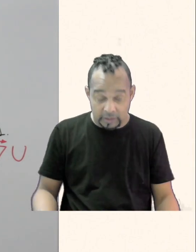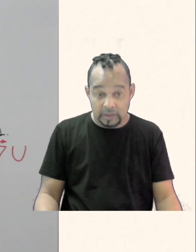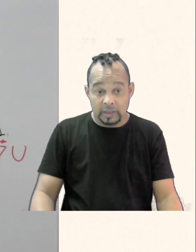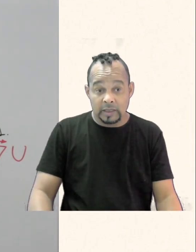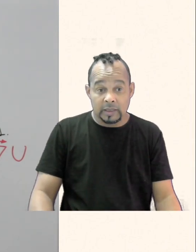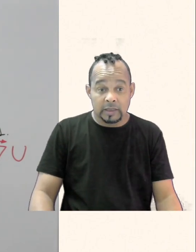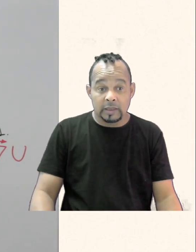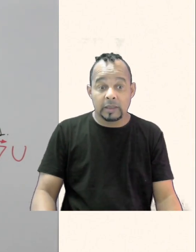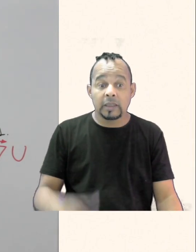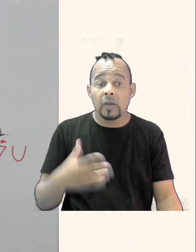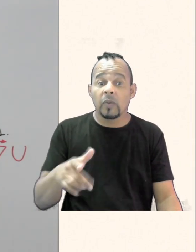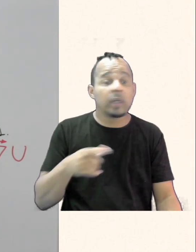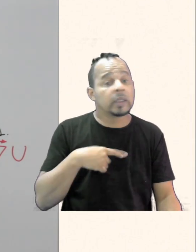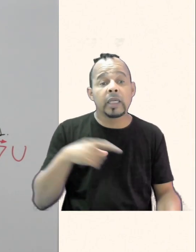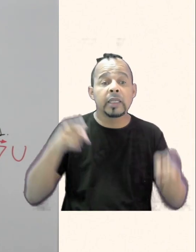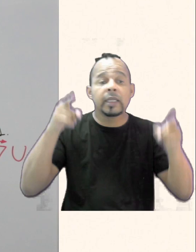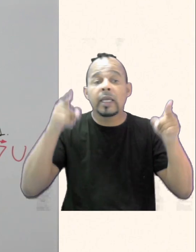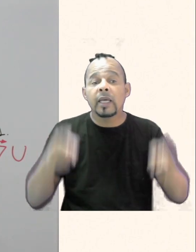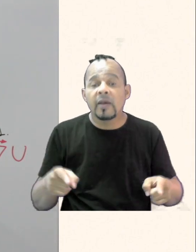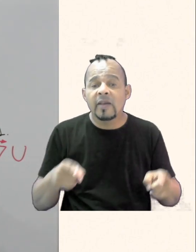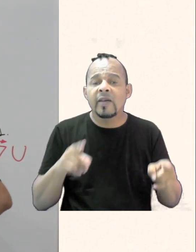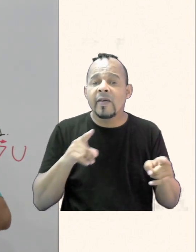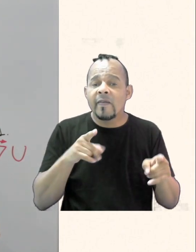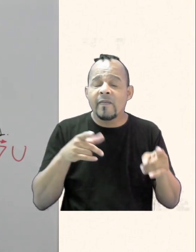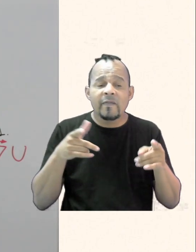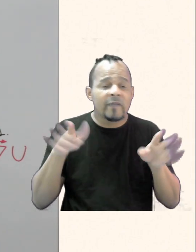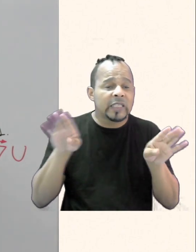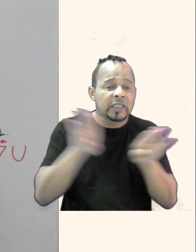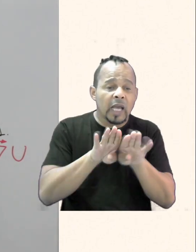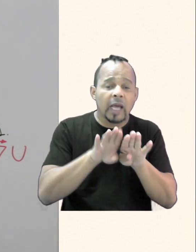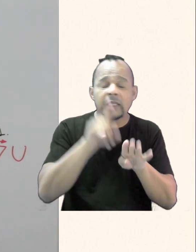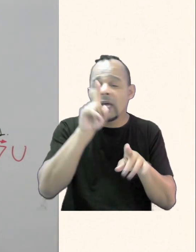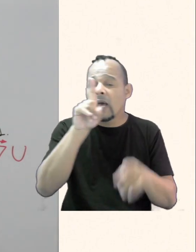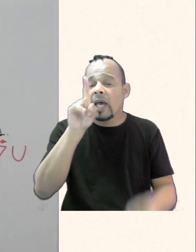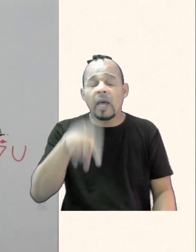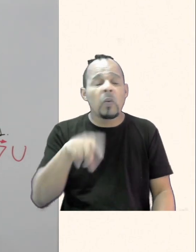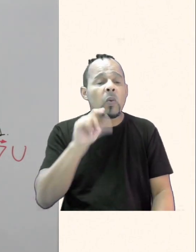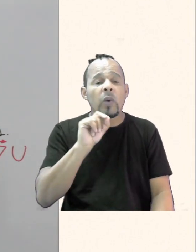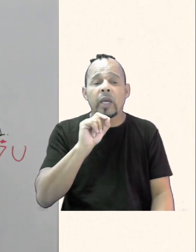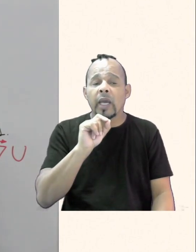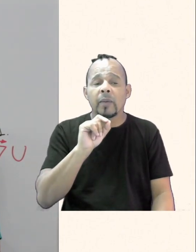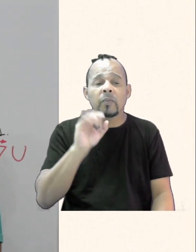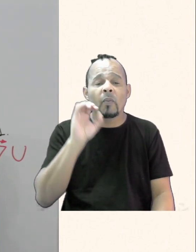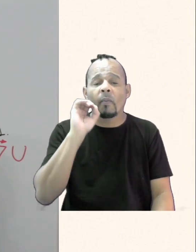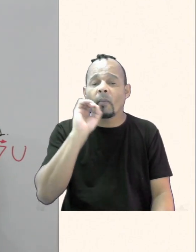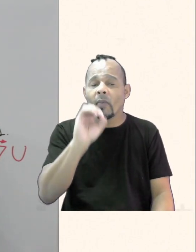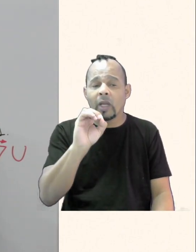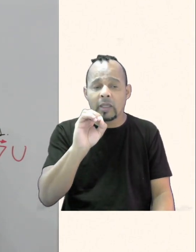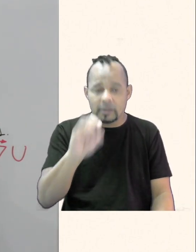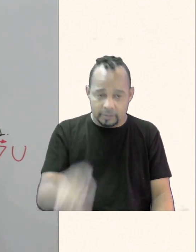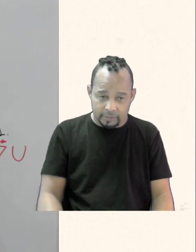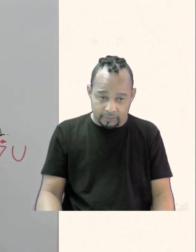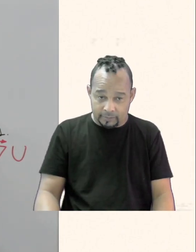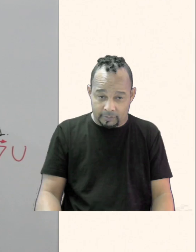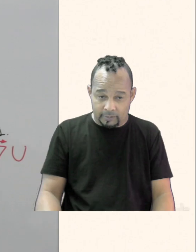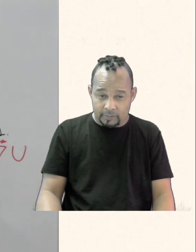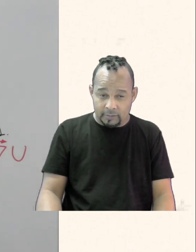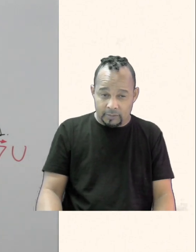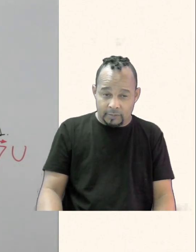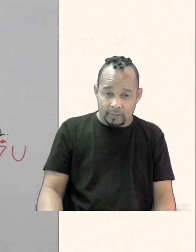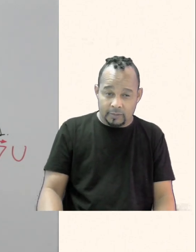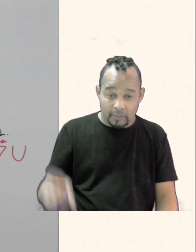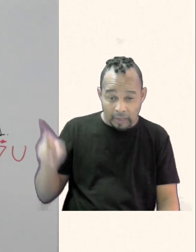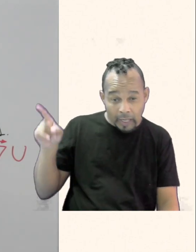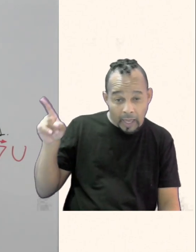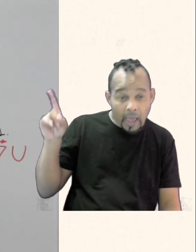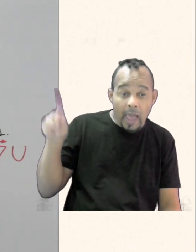fechada de f escalar dr sobre um caminho c genérico é nula, beleza?